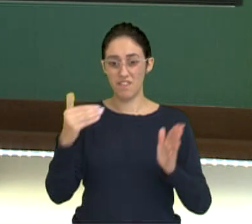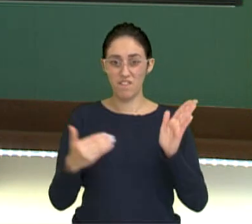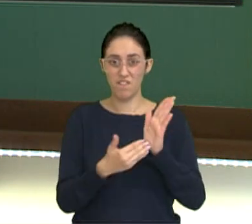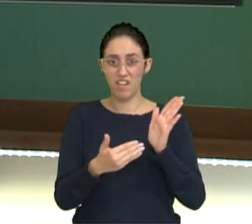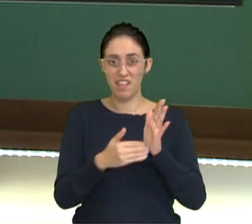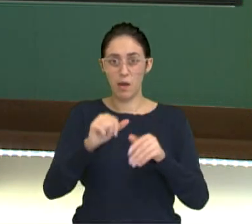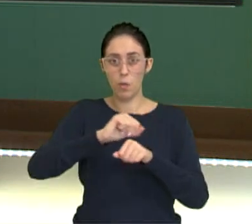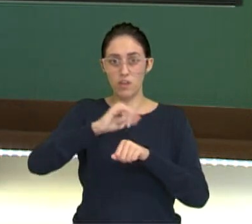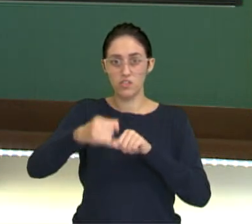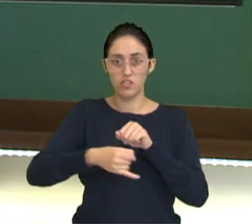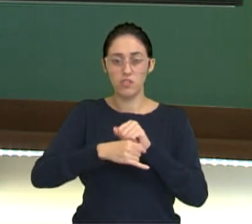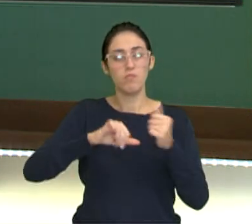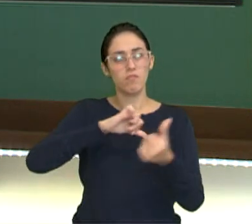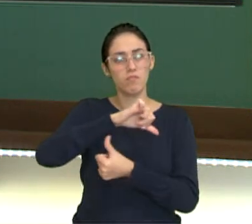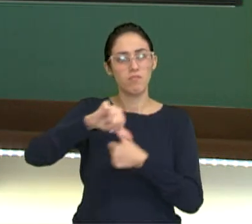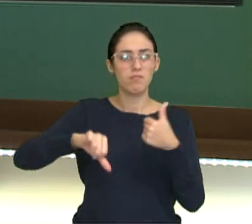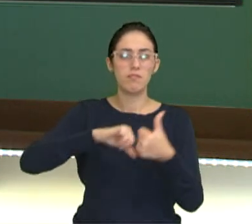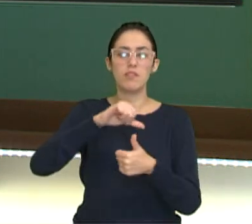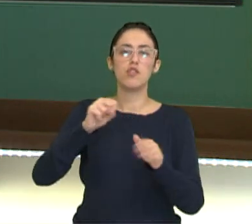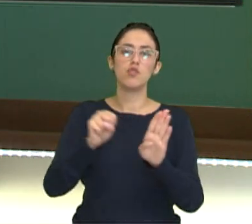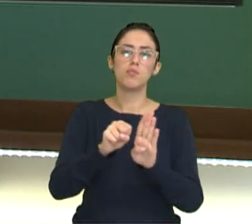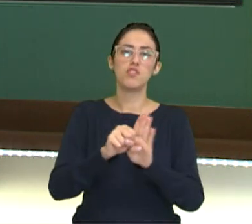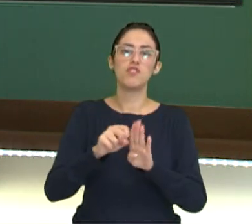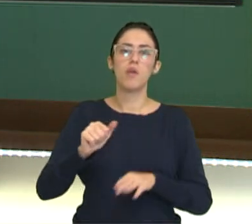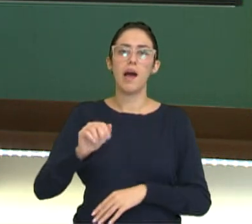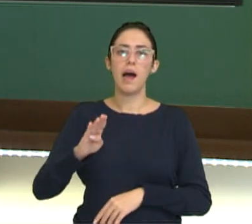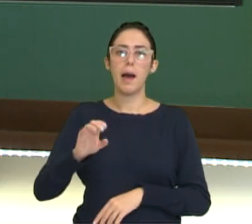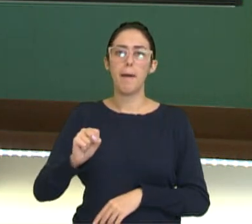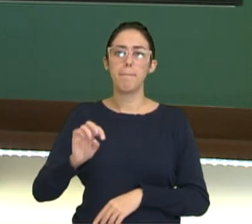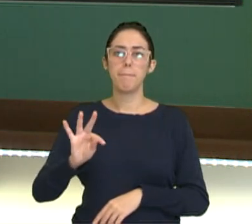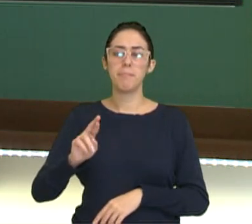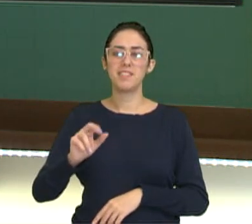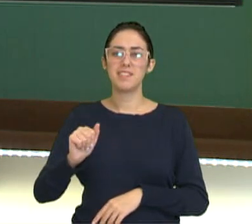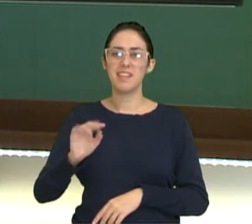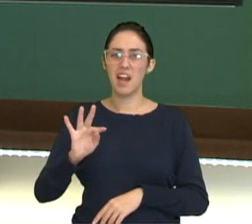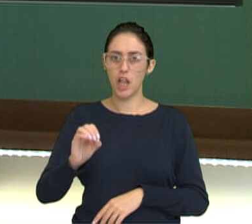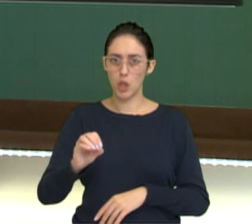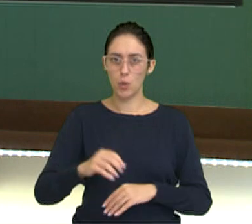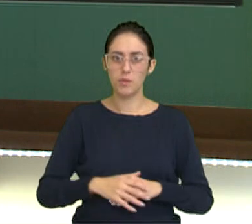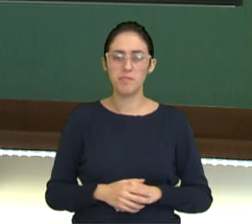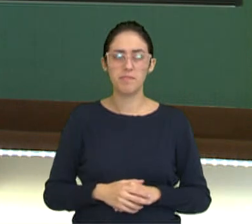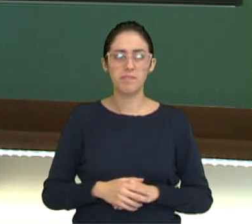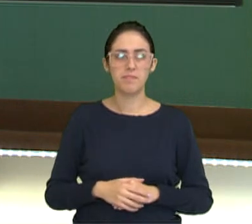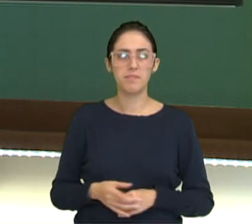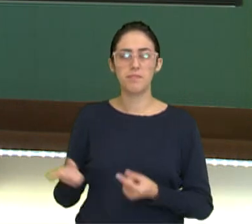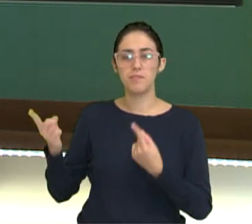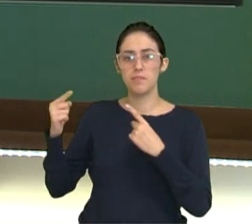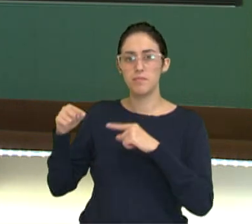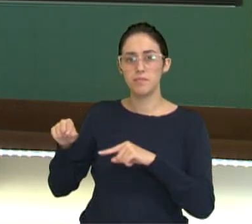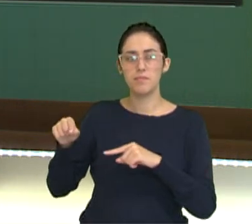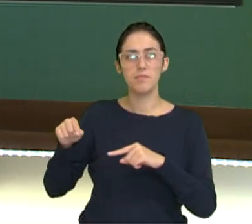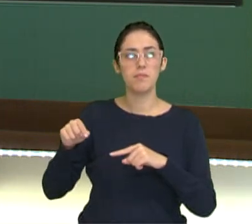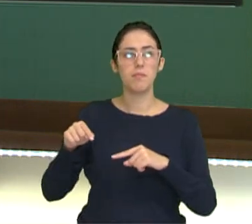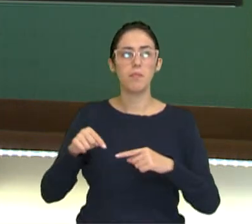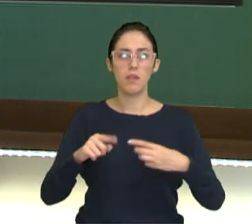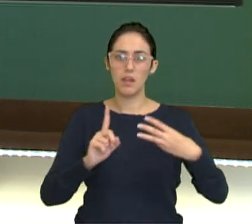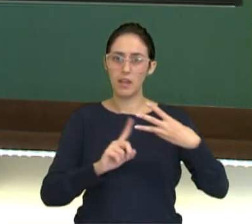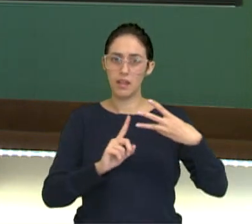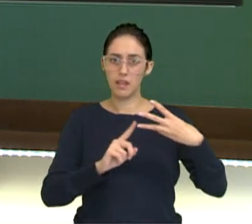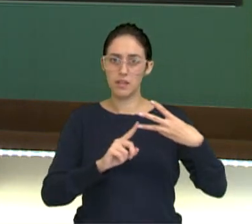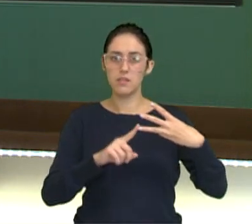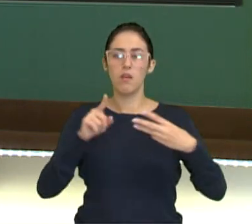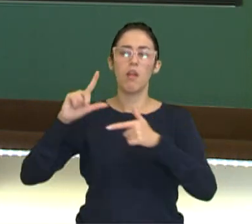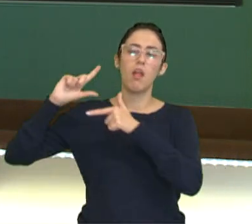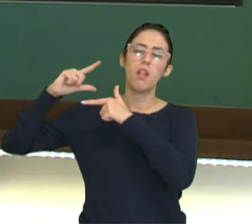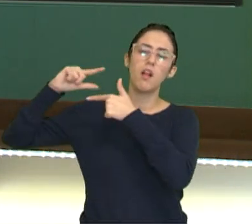a gente transforma ele num substantivo abstrato. Então, happiness, felicidade. Traditionally, tradicionalmente, o ly,